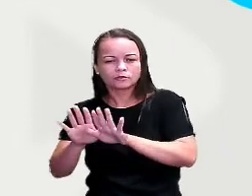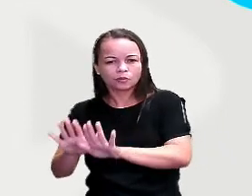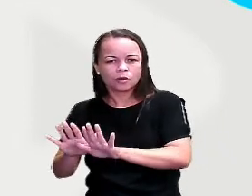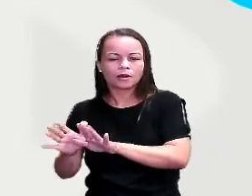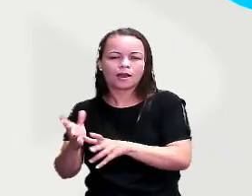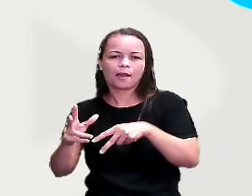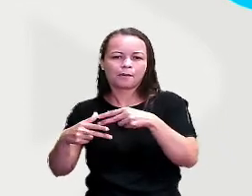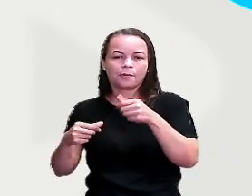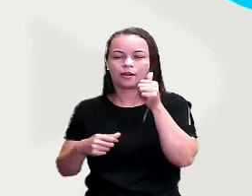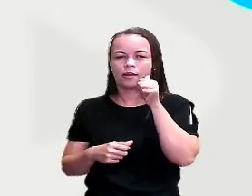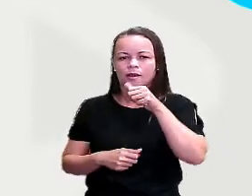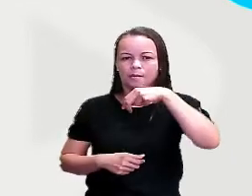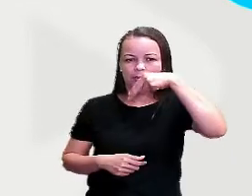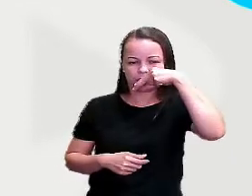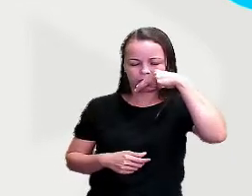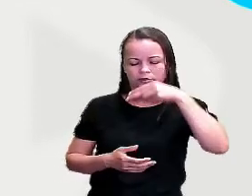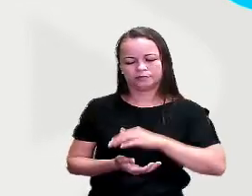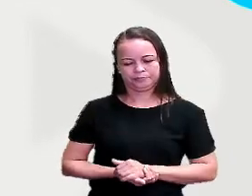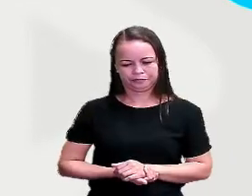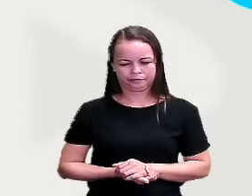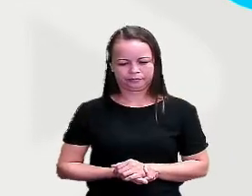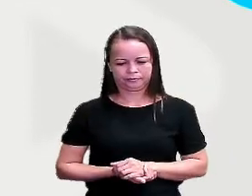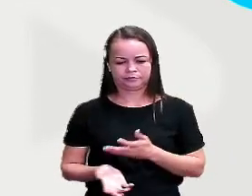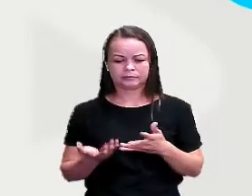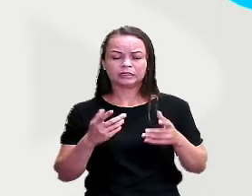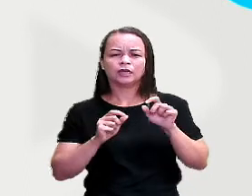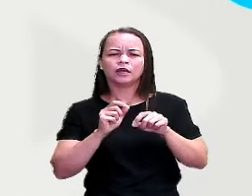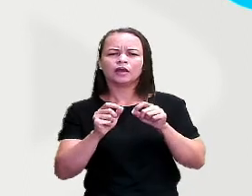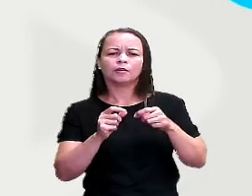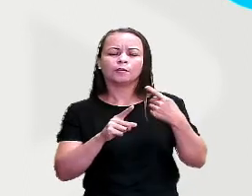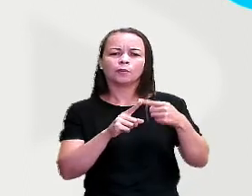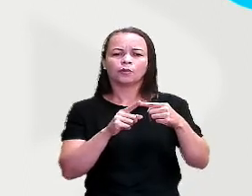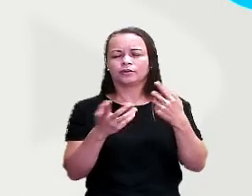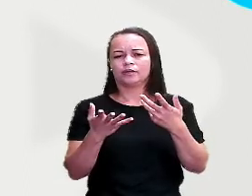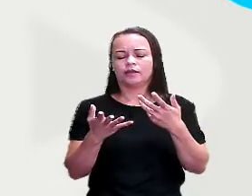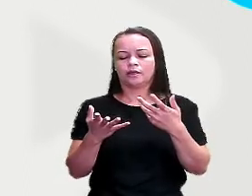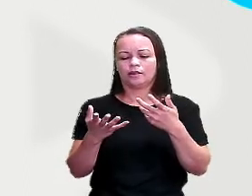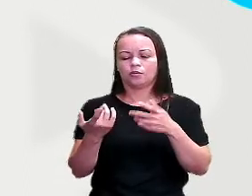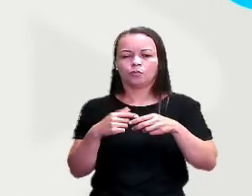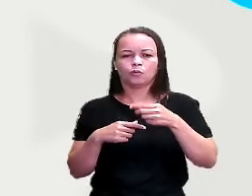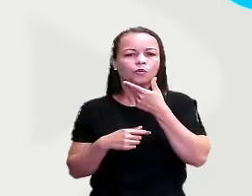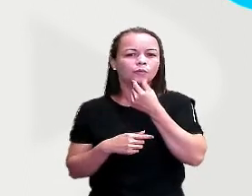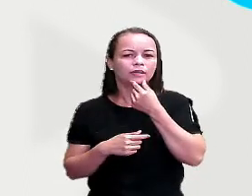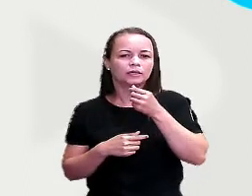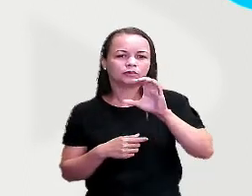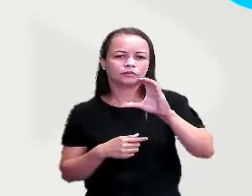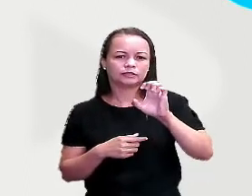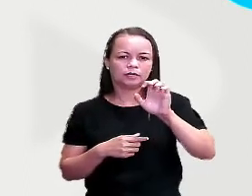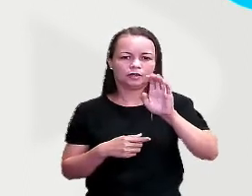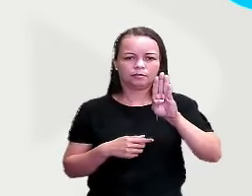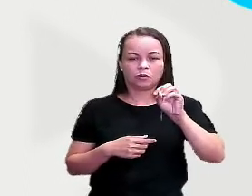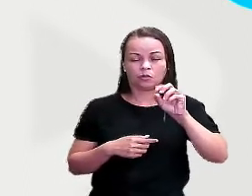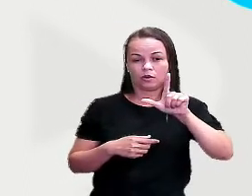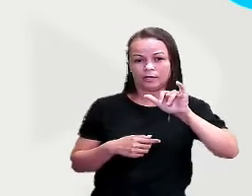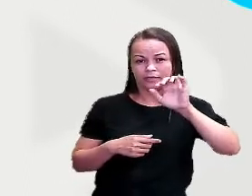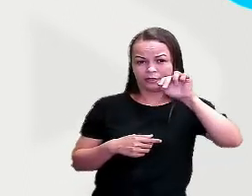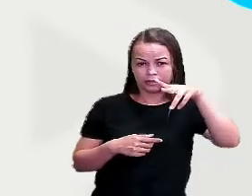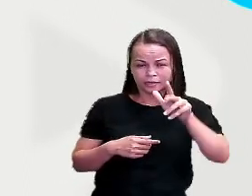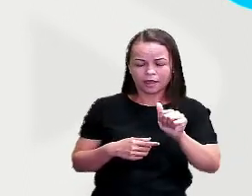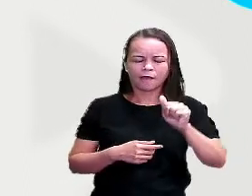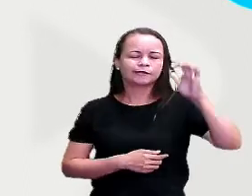E Cebolinha, por que foi que ele estava tão feliz em seu sonho? Quem conhece também essa história sabe que